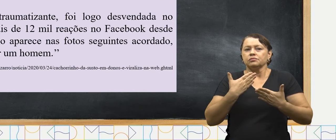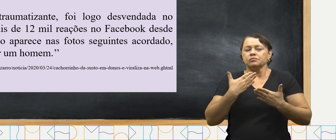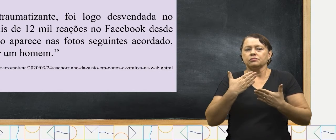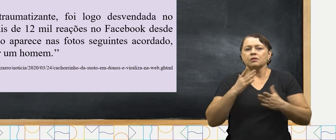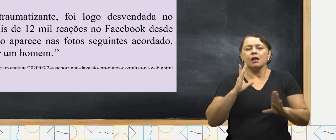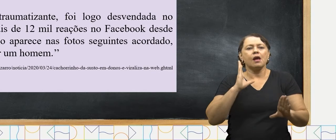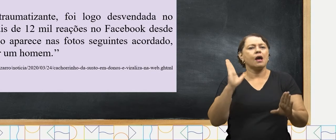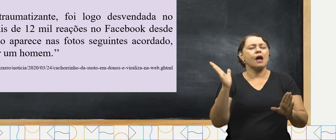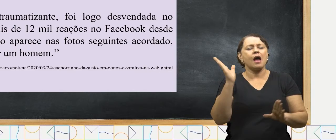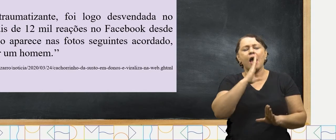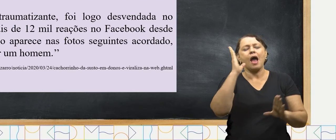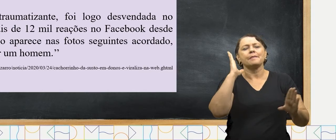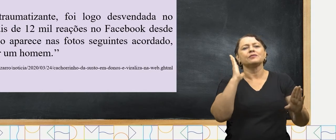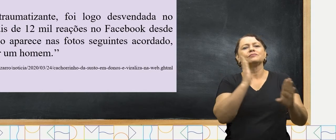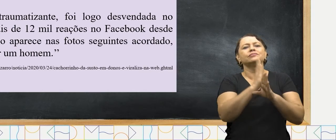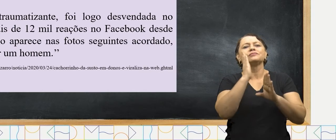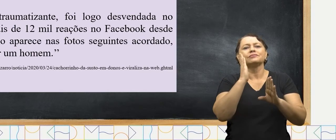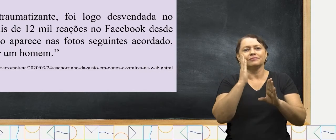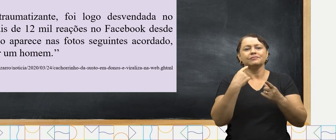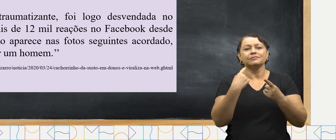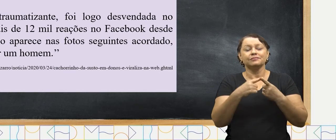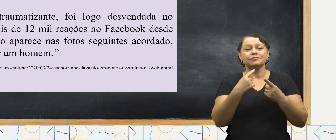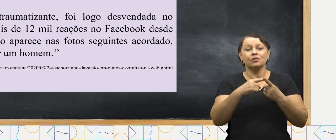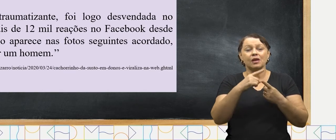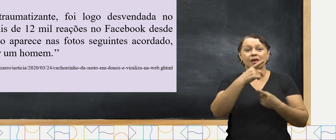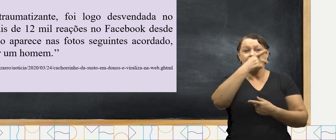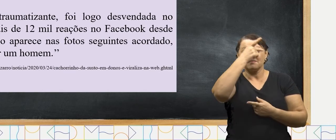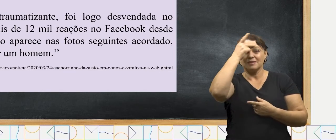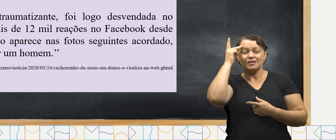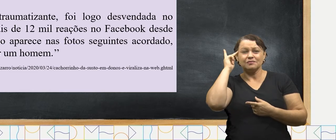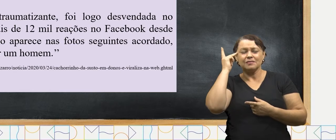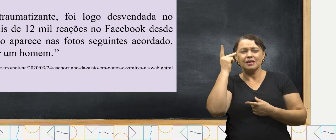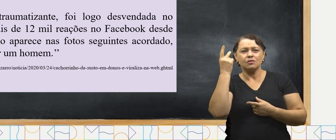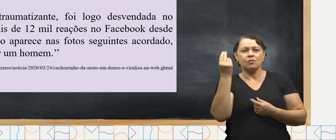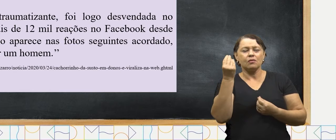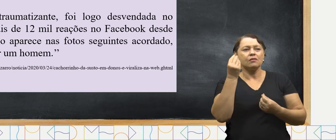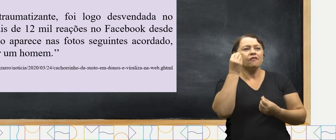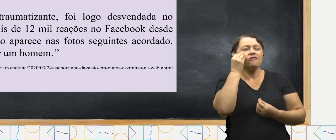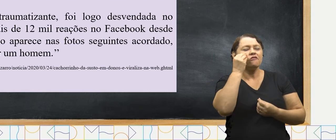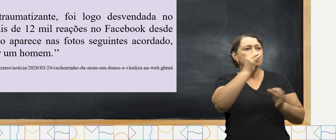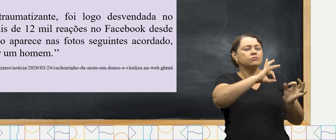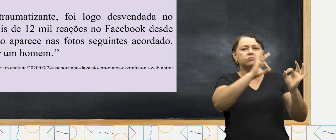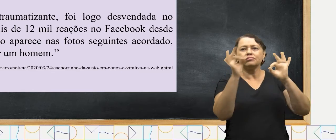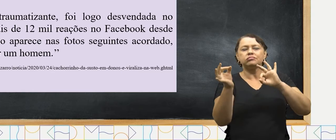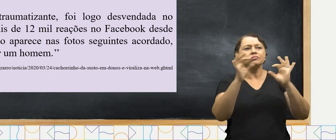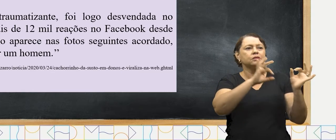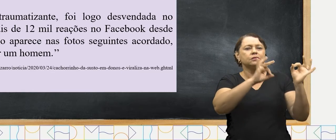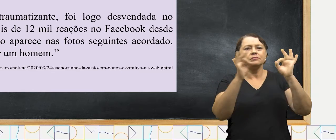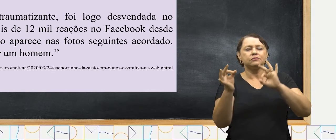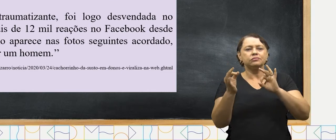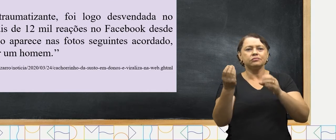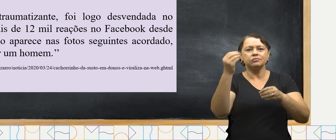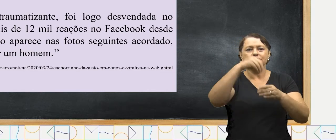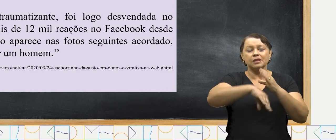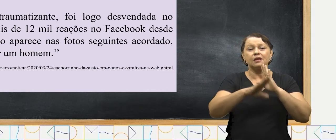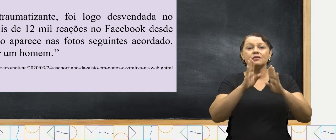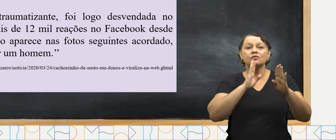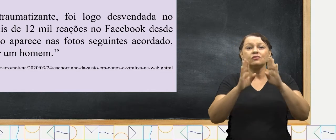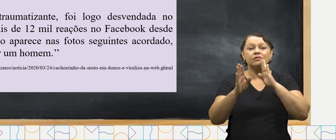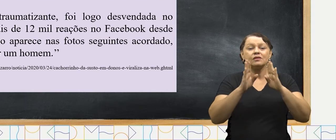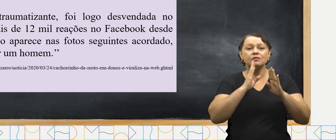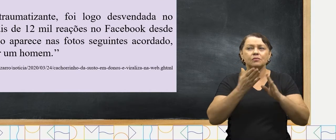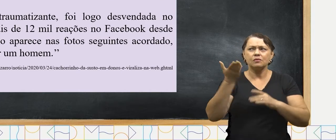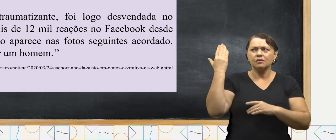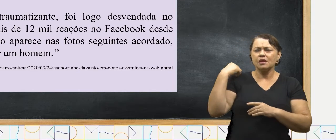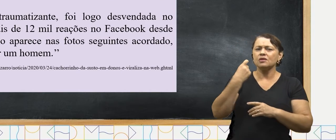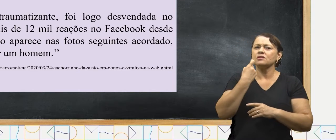logo desvendada no mesmo post, que já teve mais de 12.000 reações no Facebook desde